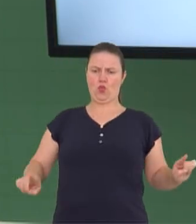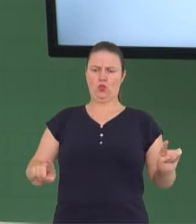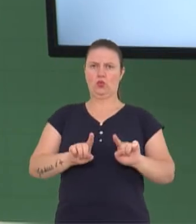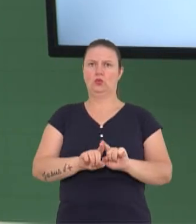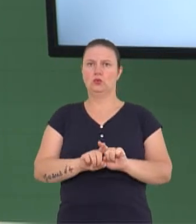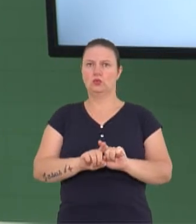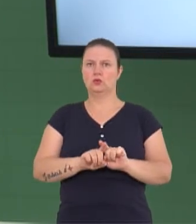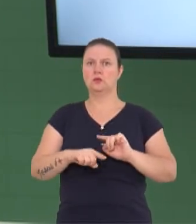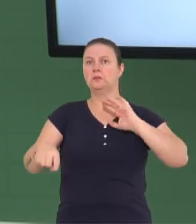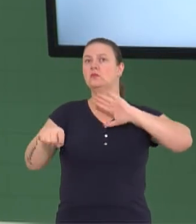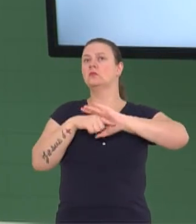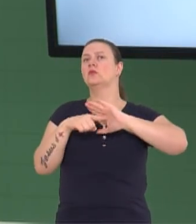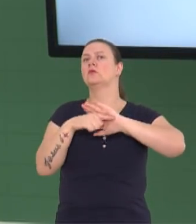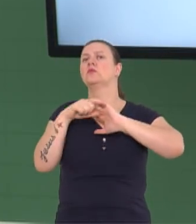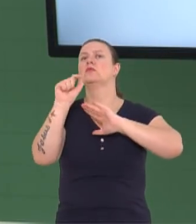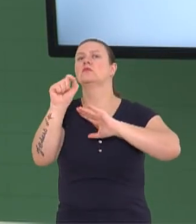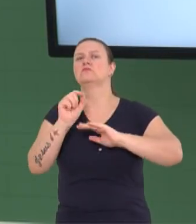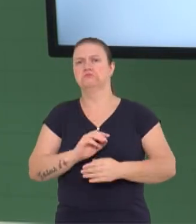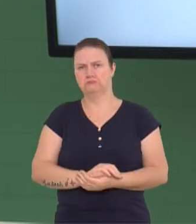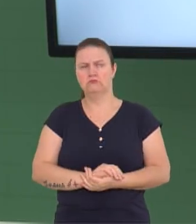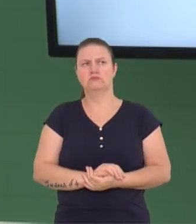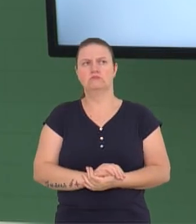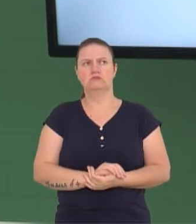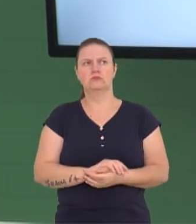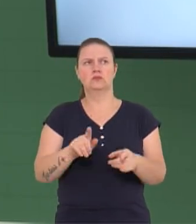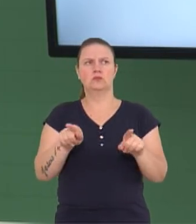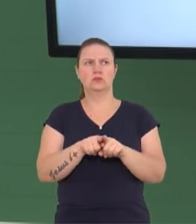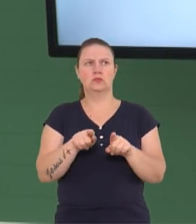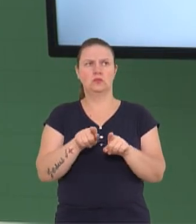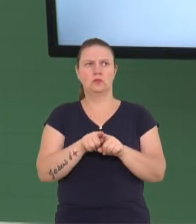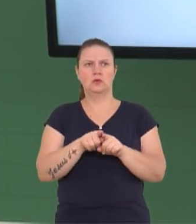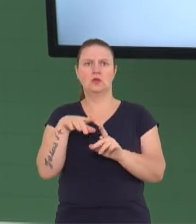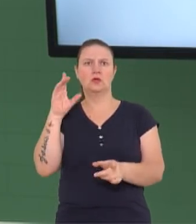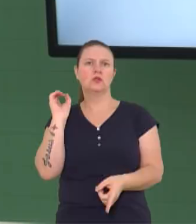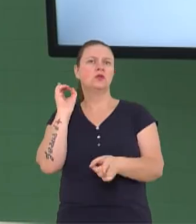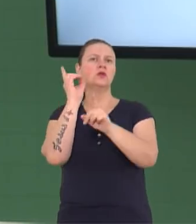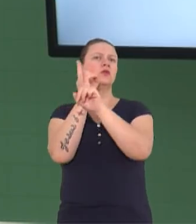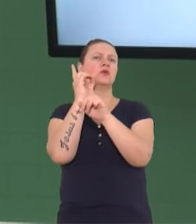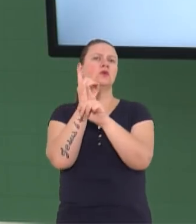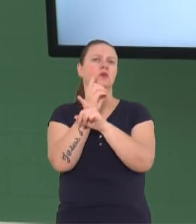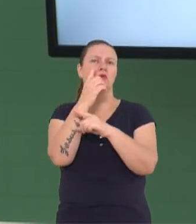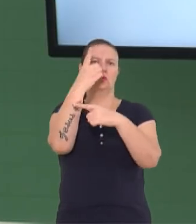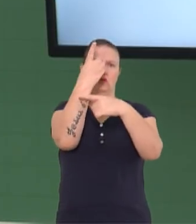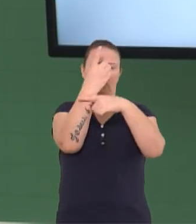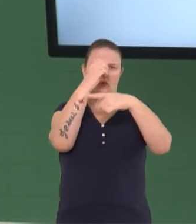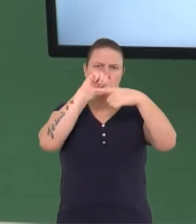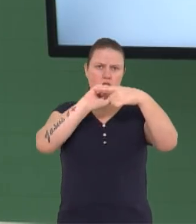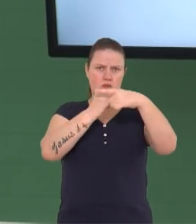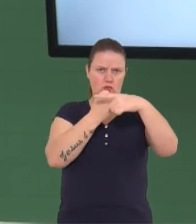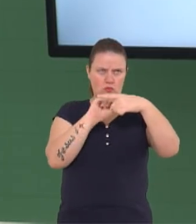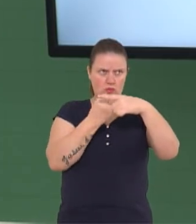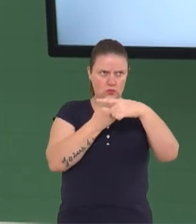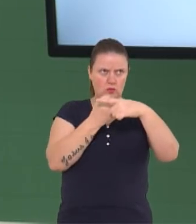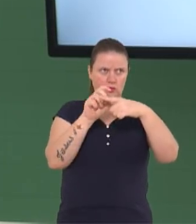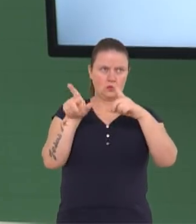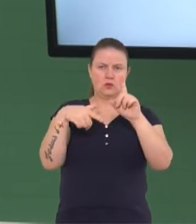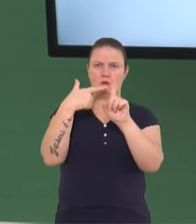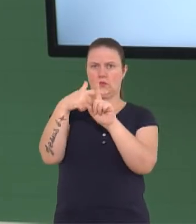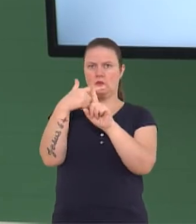quem a gente encontrar o quê? Nessa soma aqui, ó, do 1/8 que ele já tinha